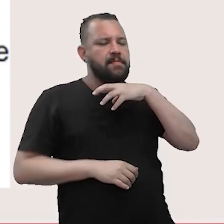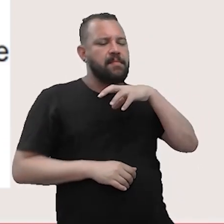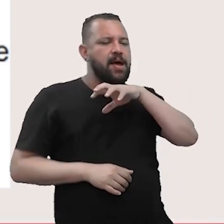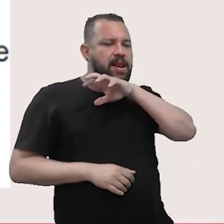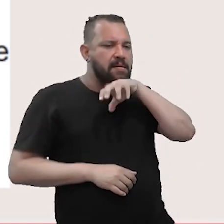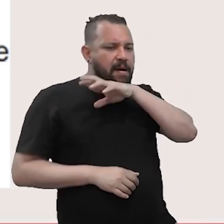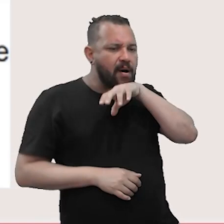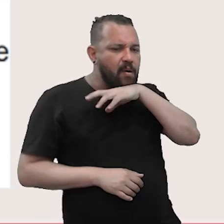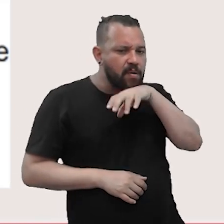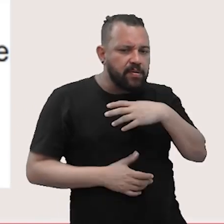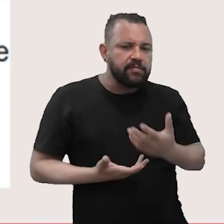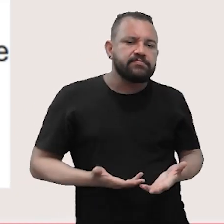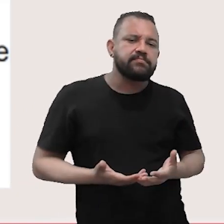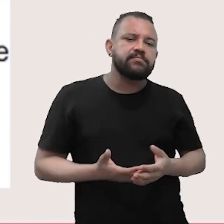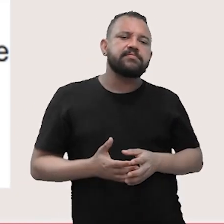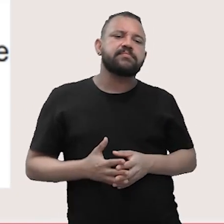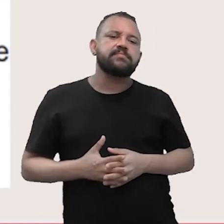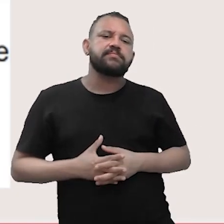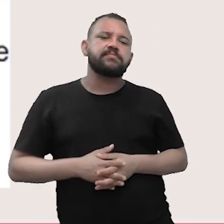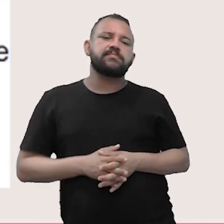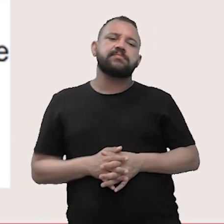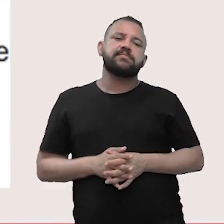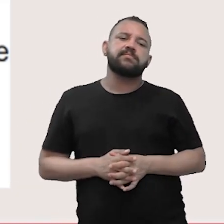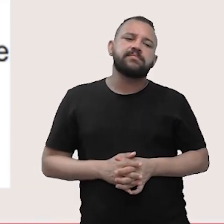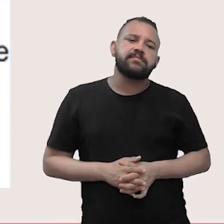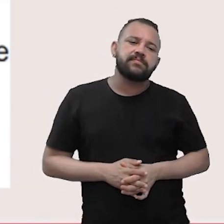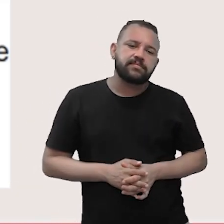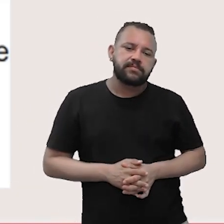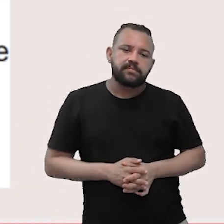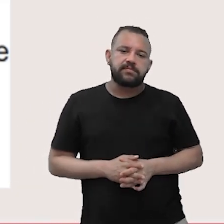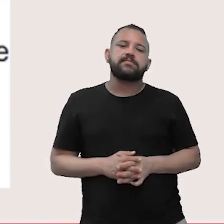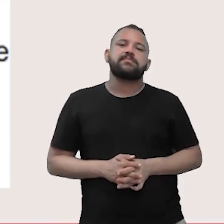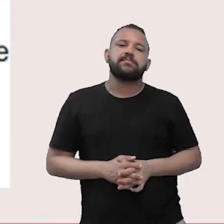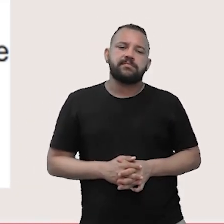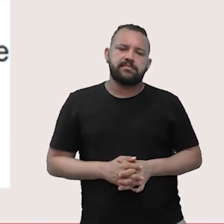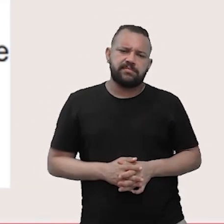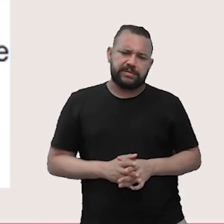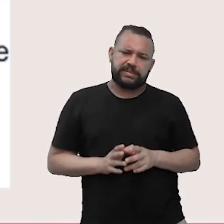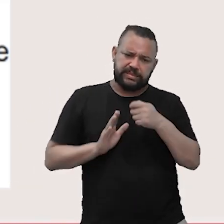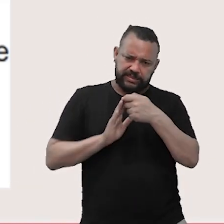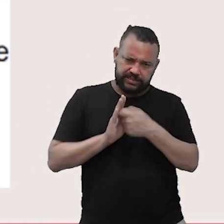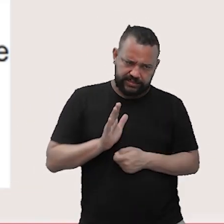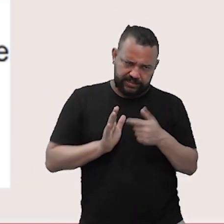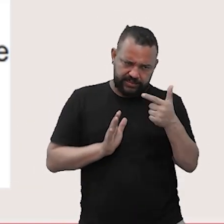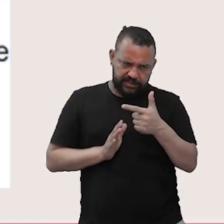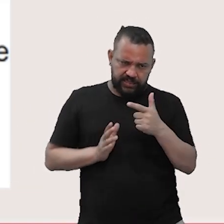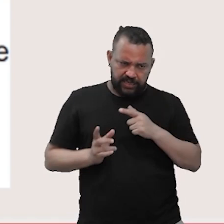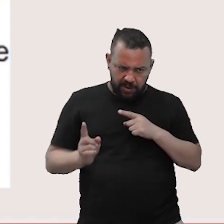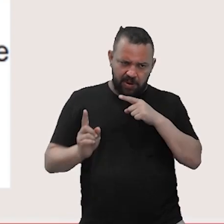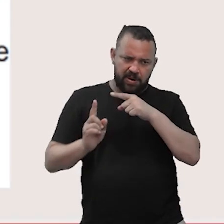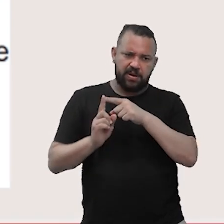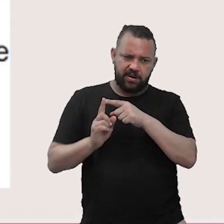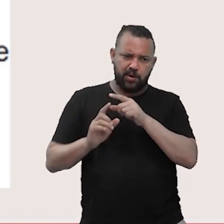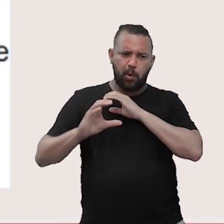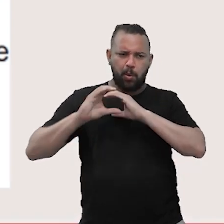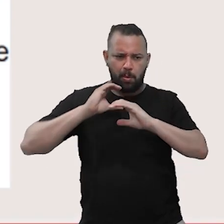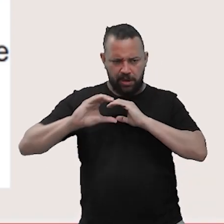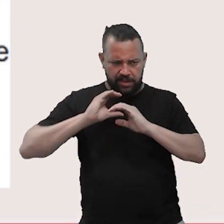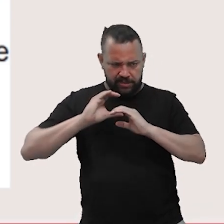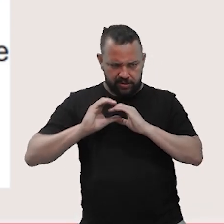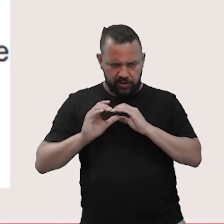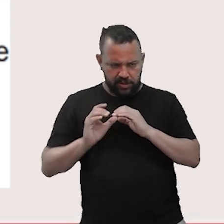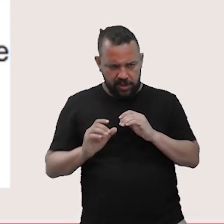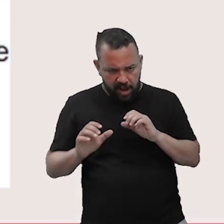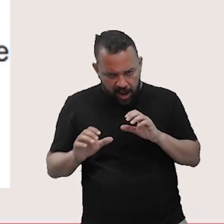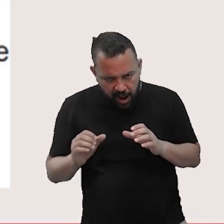a importância da campanha. Será se o texto 2 ele teve esse propósito comunicativo de reforçar a